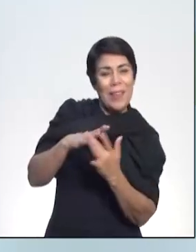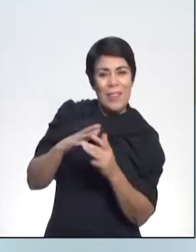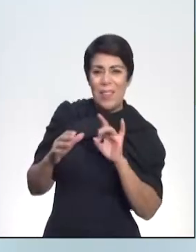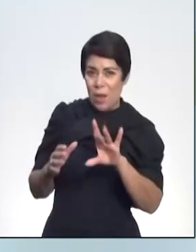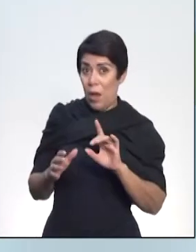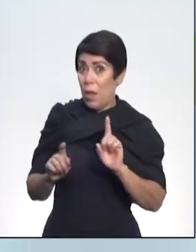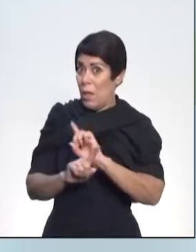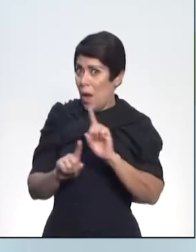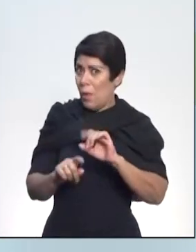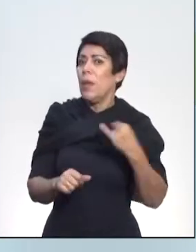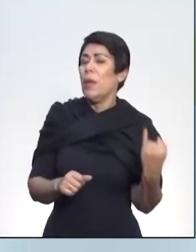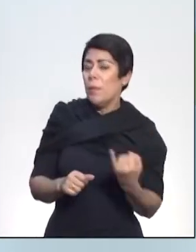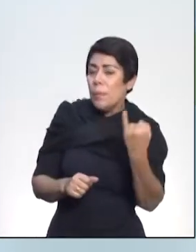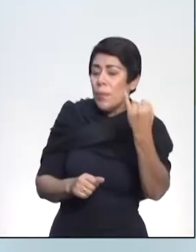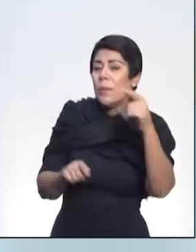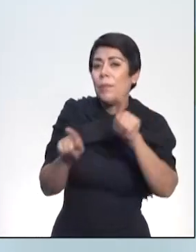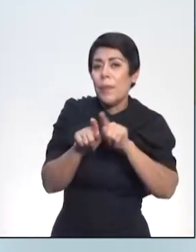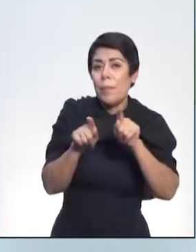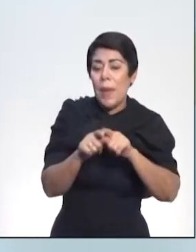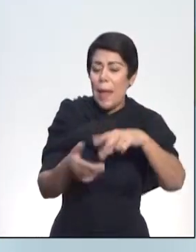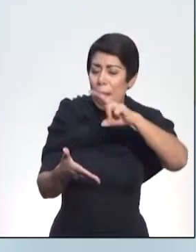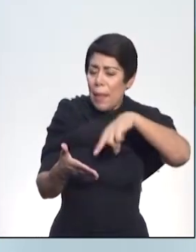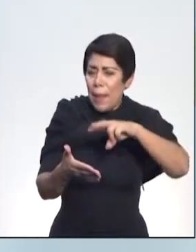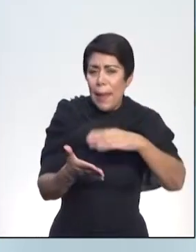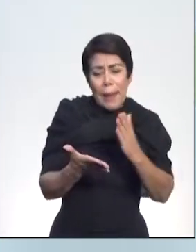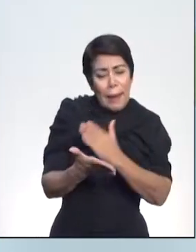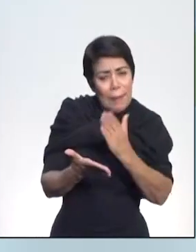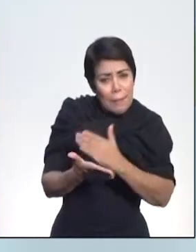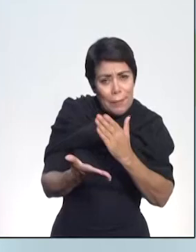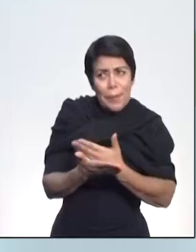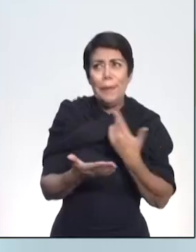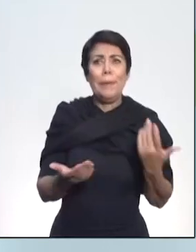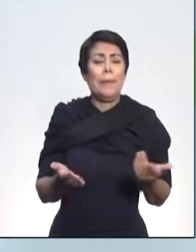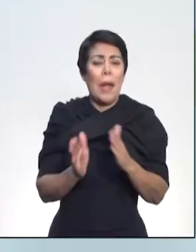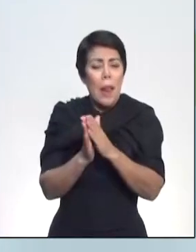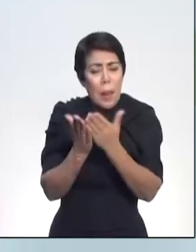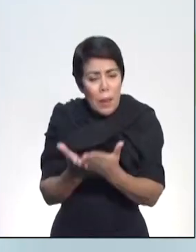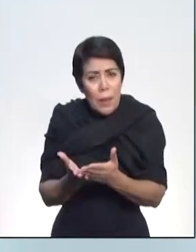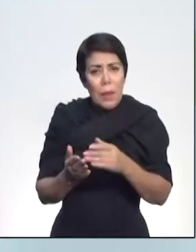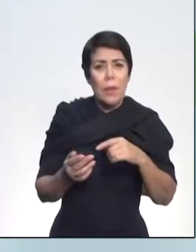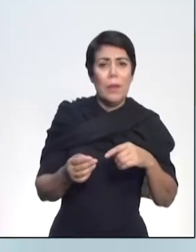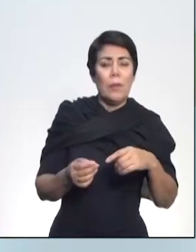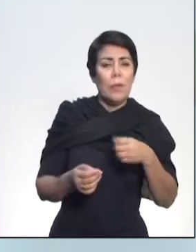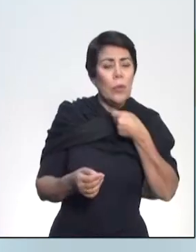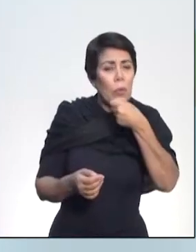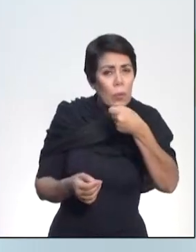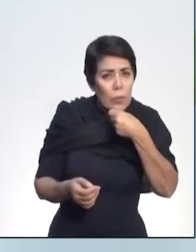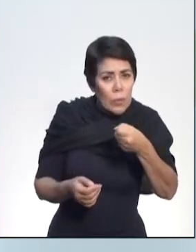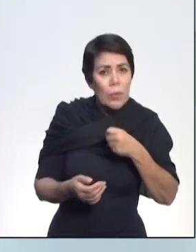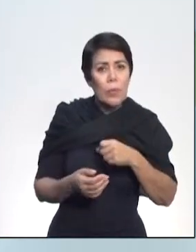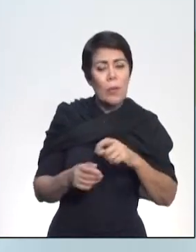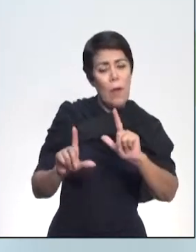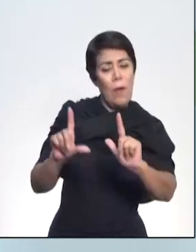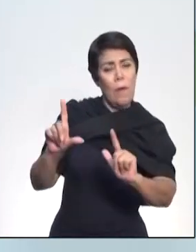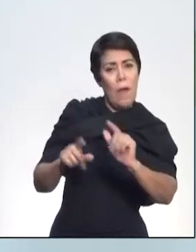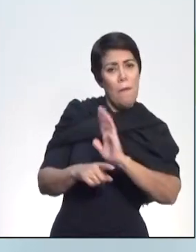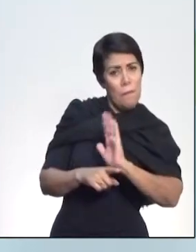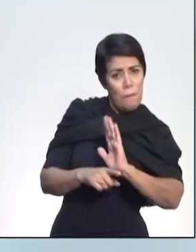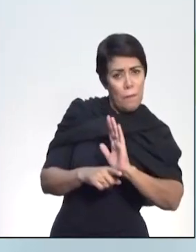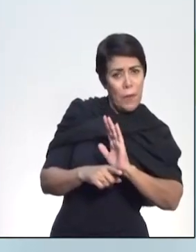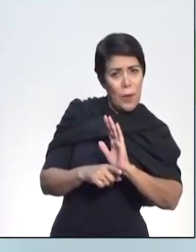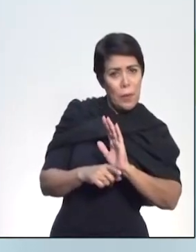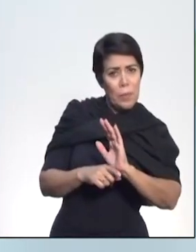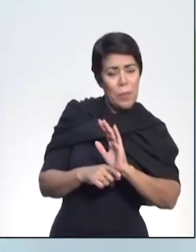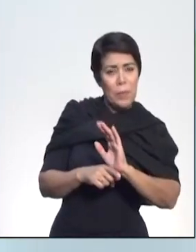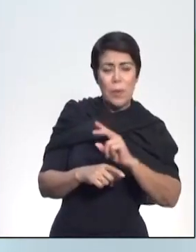gente leia revistas, né, com notícias atuais, que assista documentários, que assista